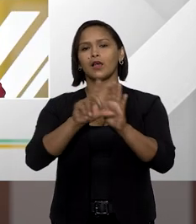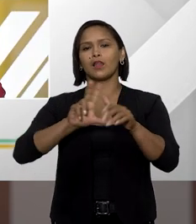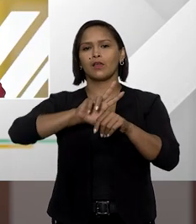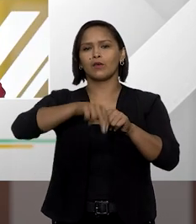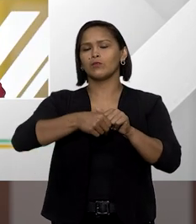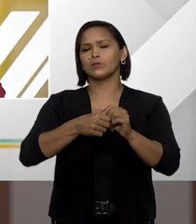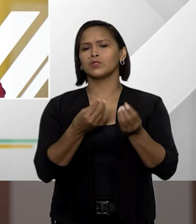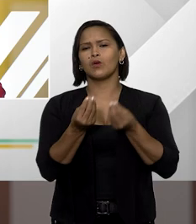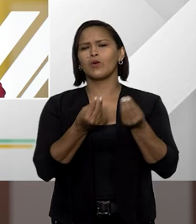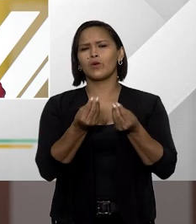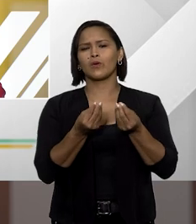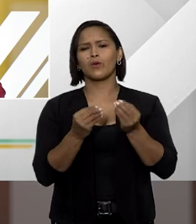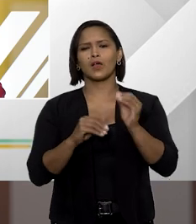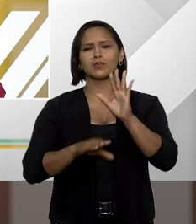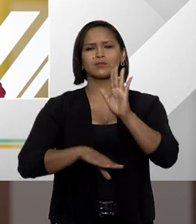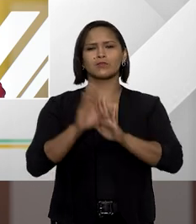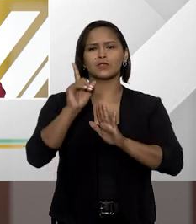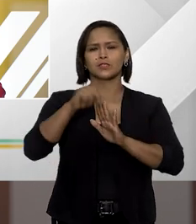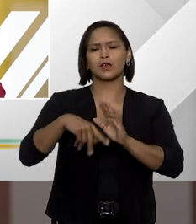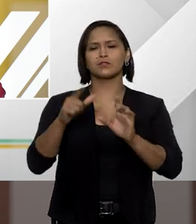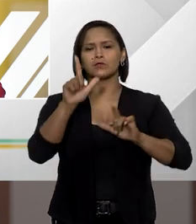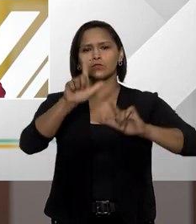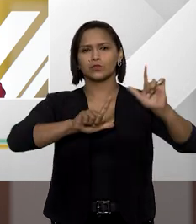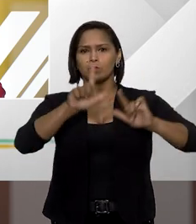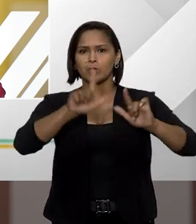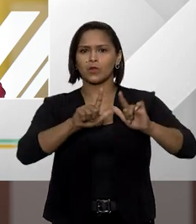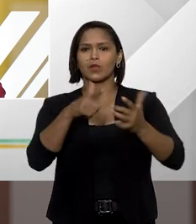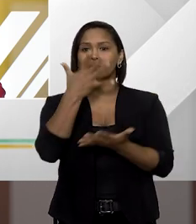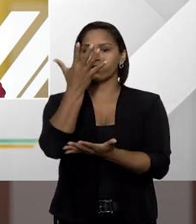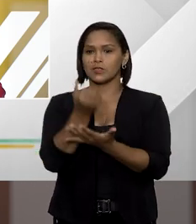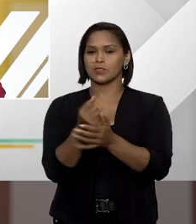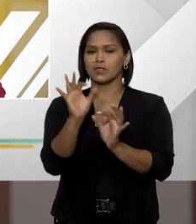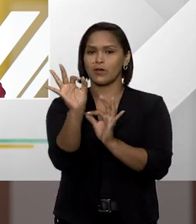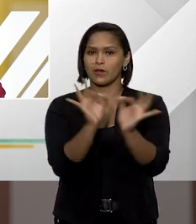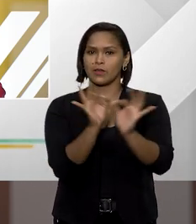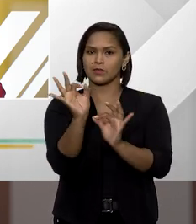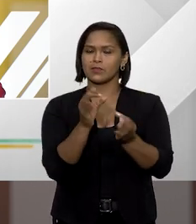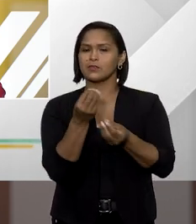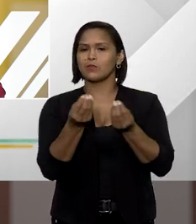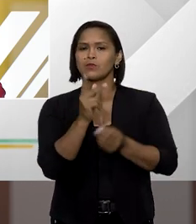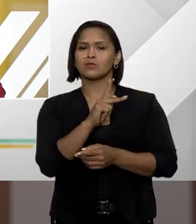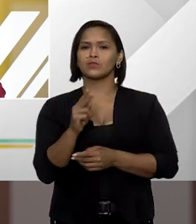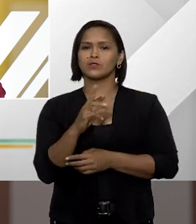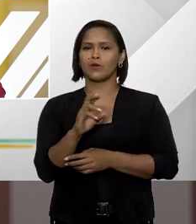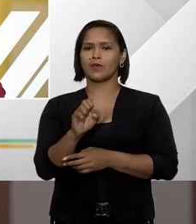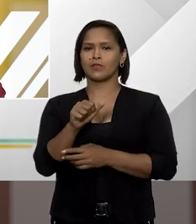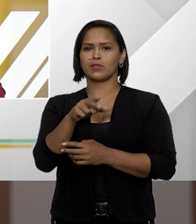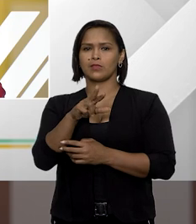lei anticorrupção, quais são as vantagens dos programas de compliance nas organizações, professor René?